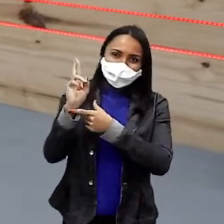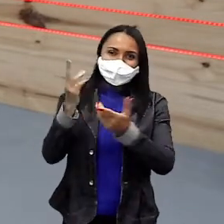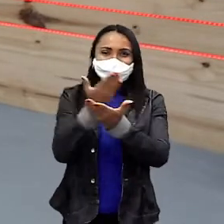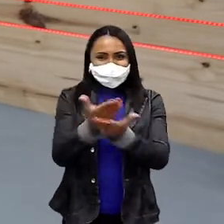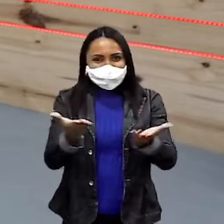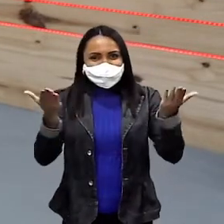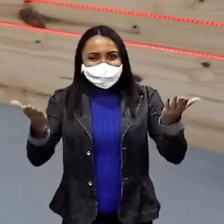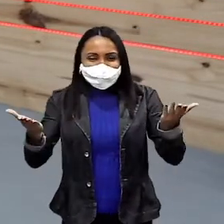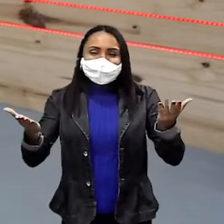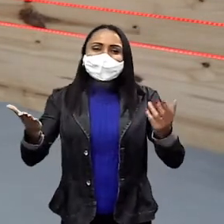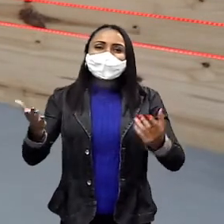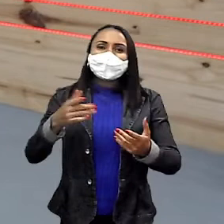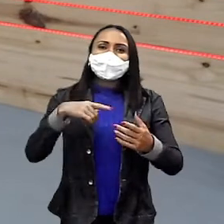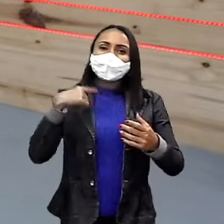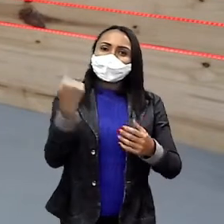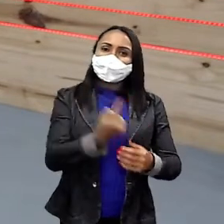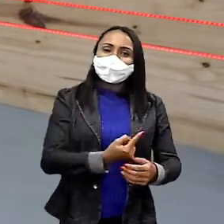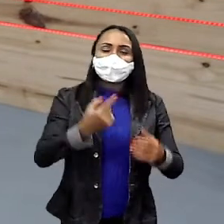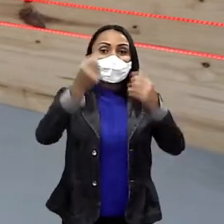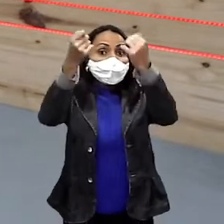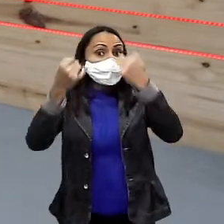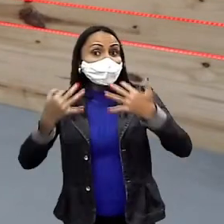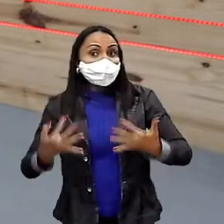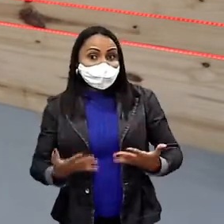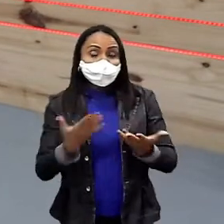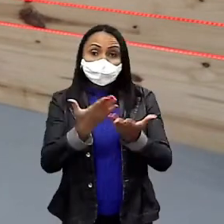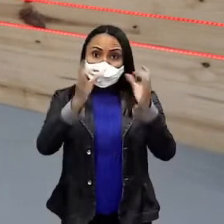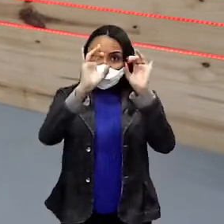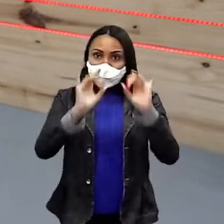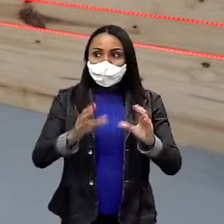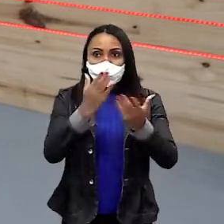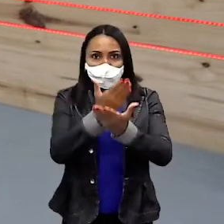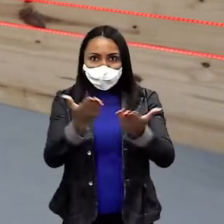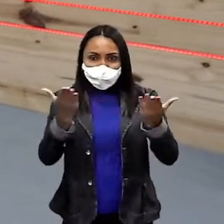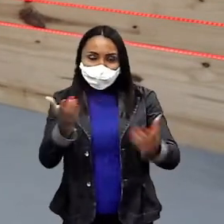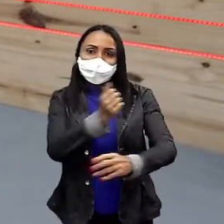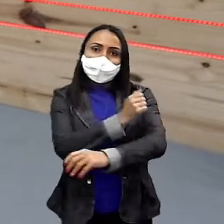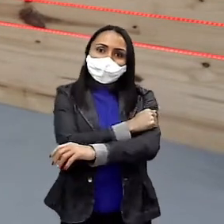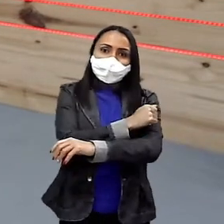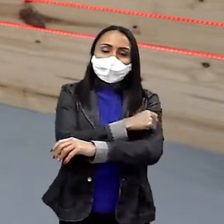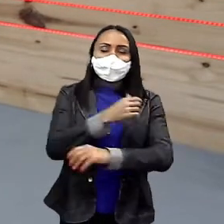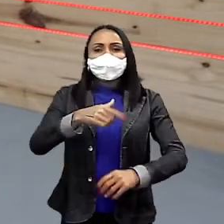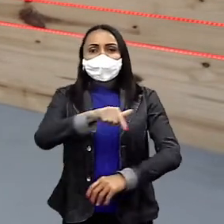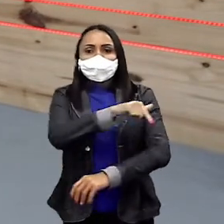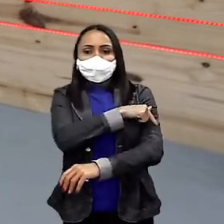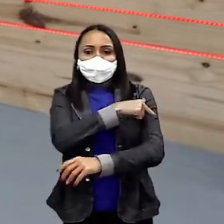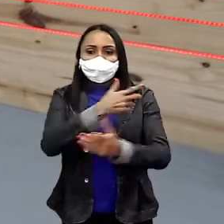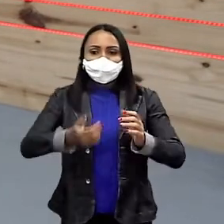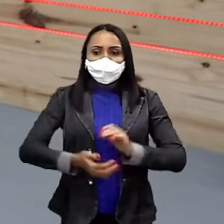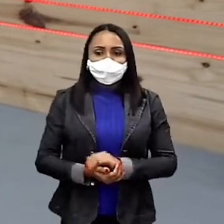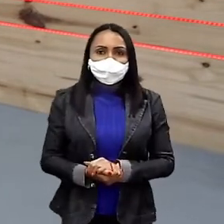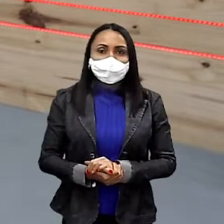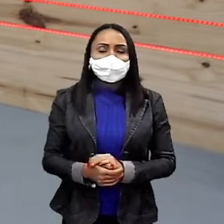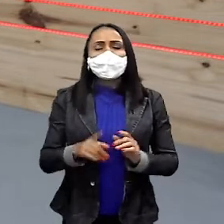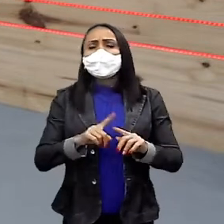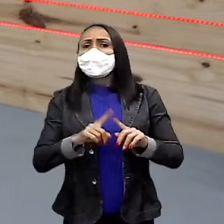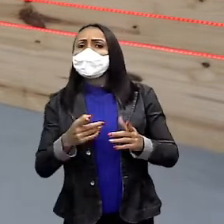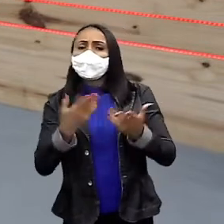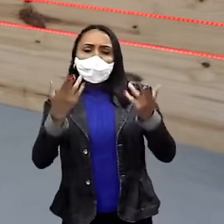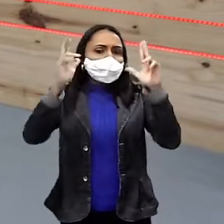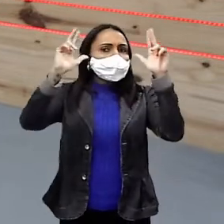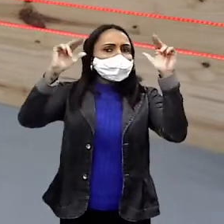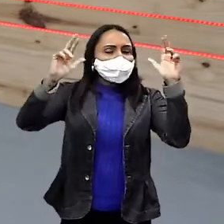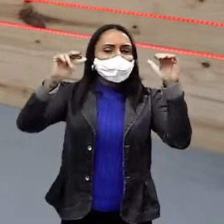Silveira, nós vamos hoje falar especialmente para vocês, estudantes do 7º ano. Mas qual será